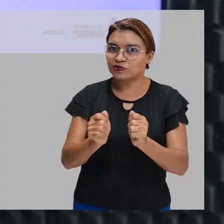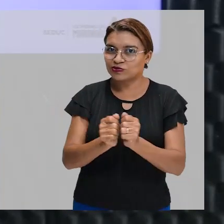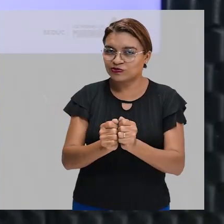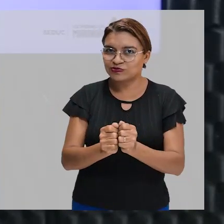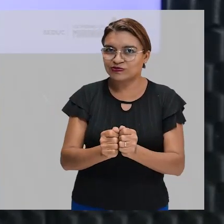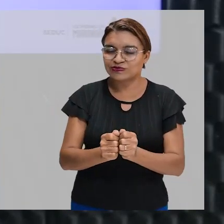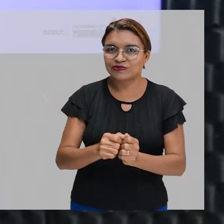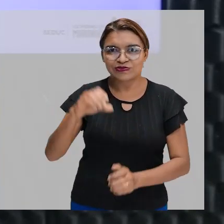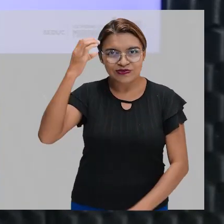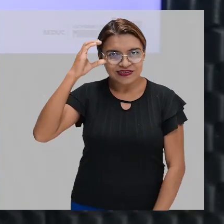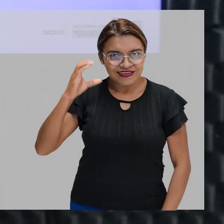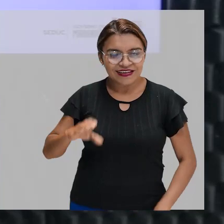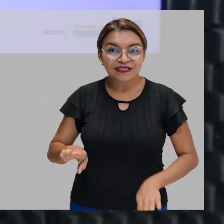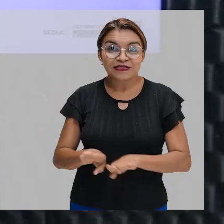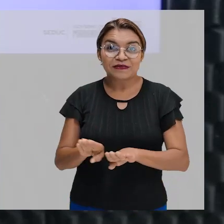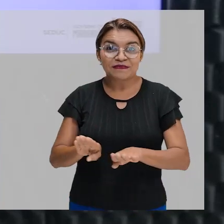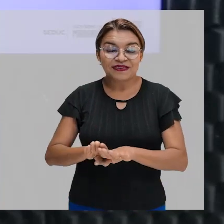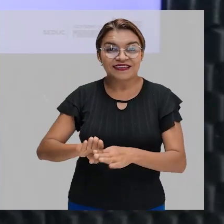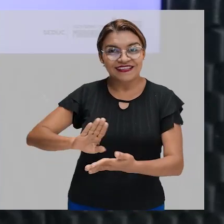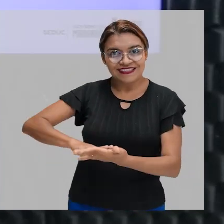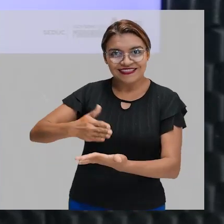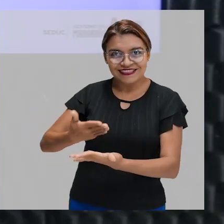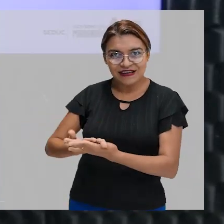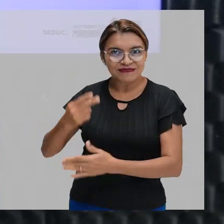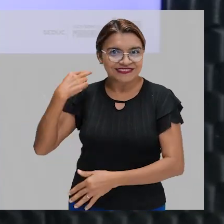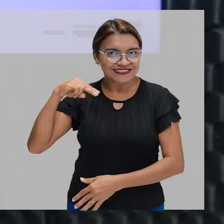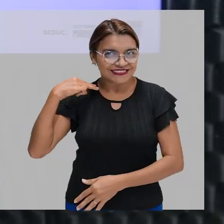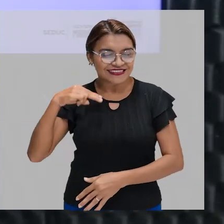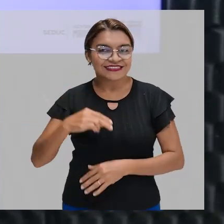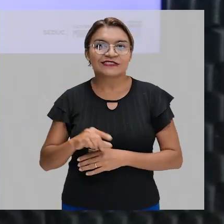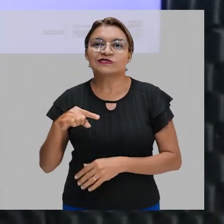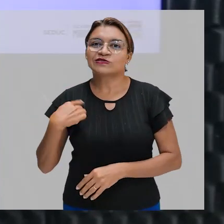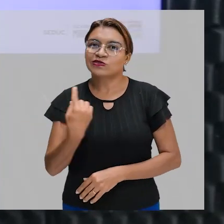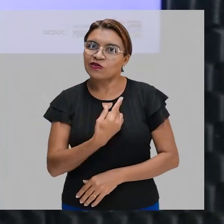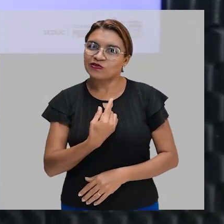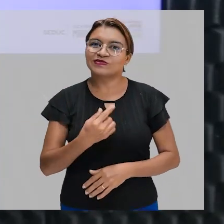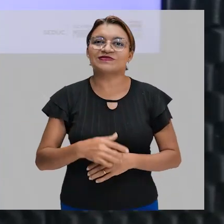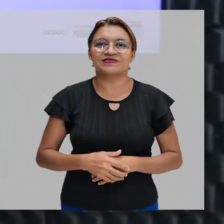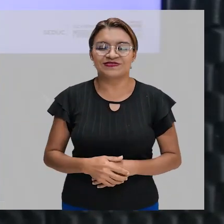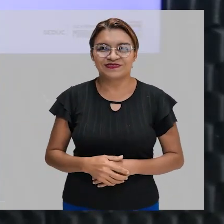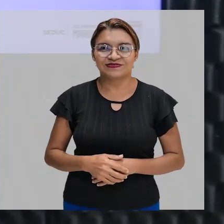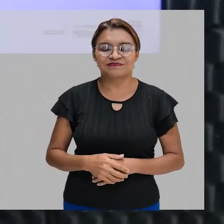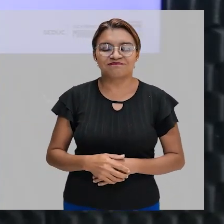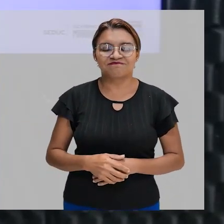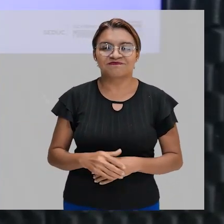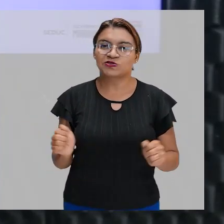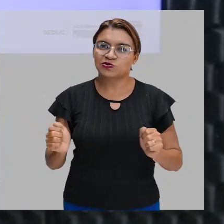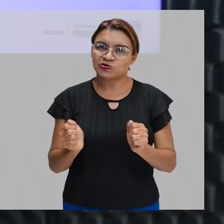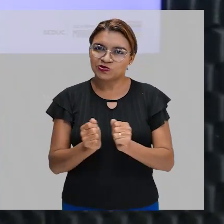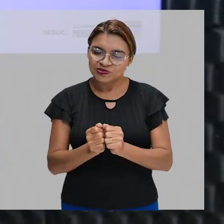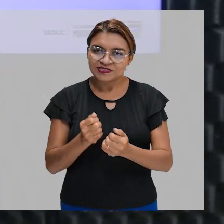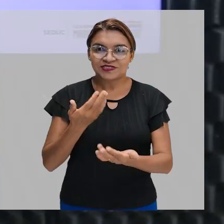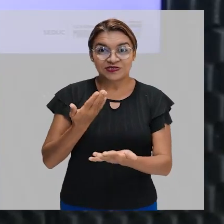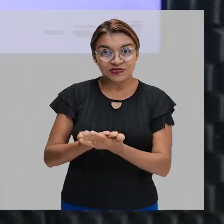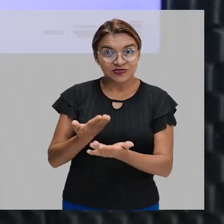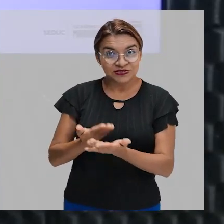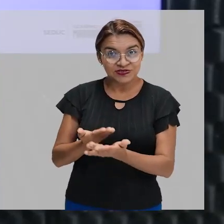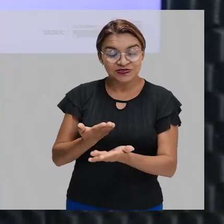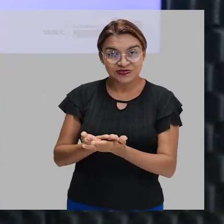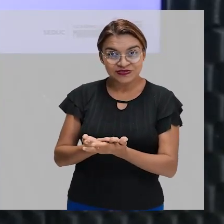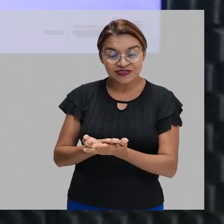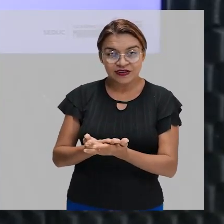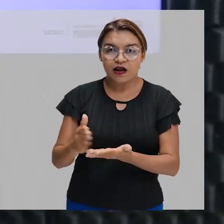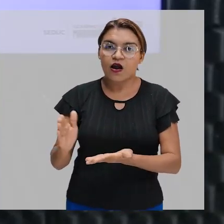Tero anaídes também aqui para a gente poder poder trabalhar hoje